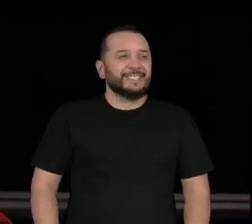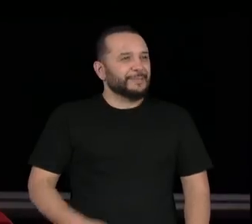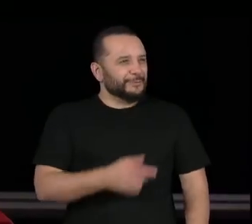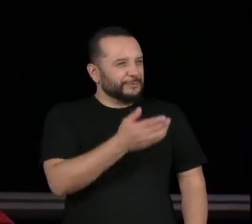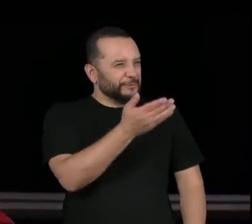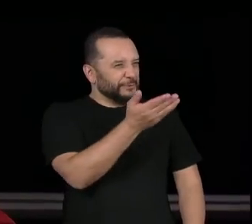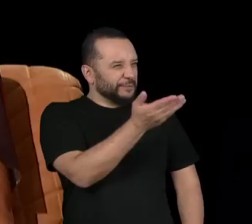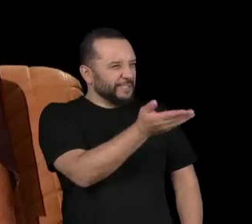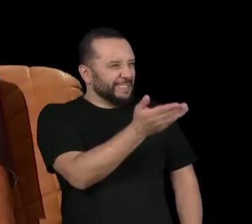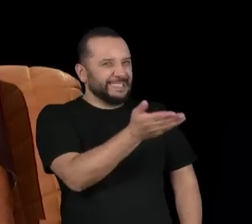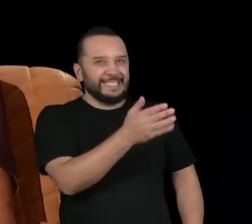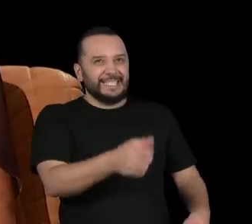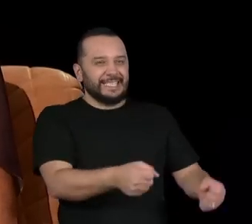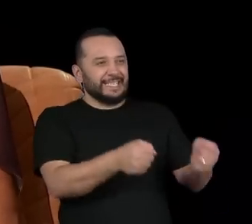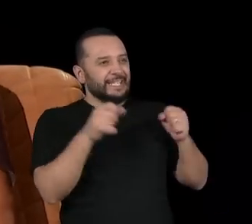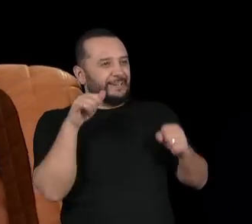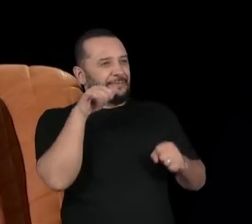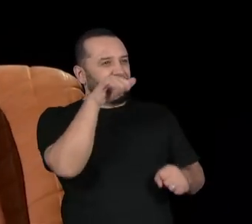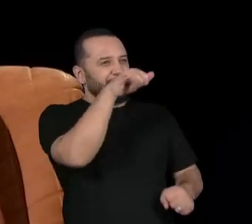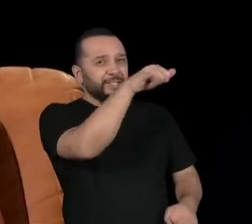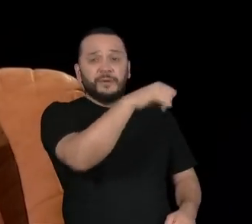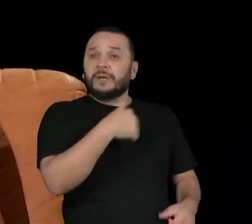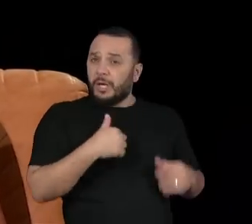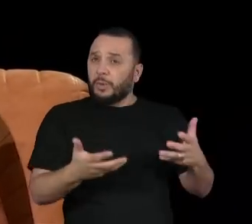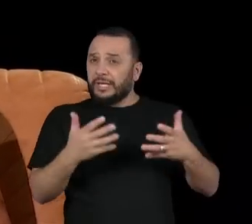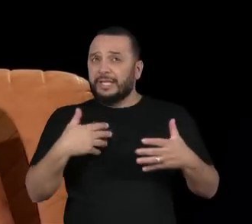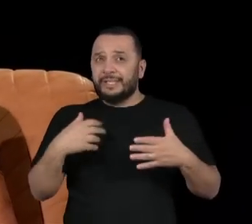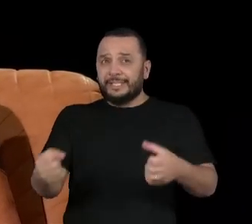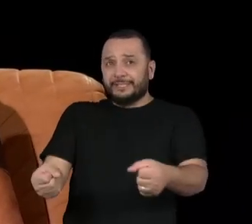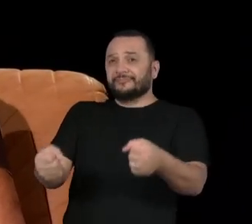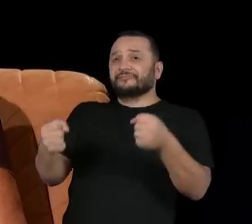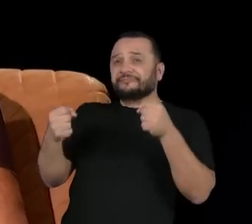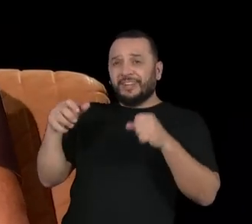aviões, Ítala. Eu queria dirigir avião.